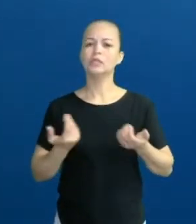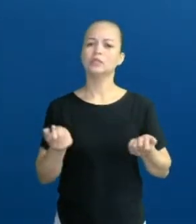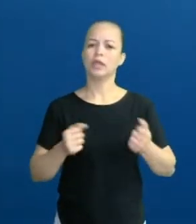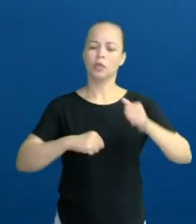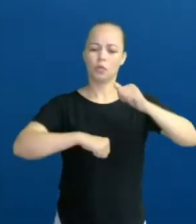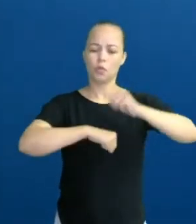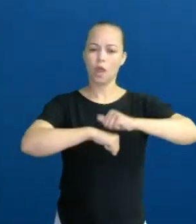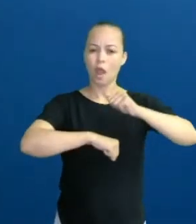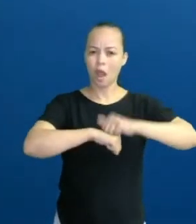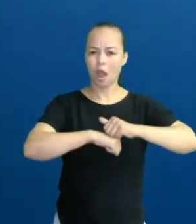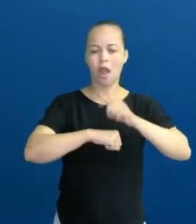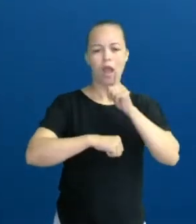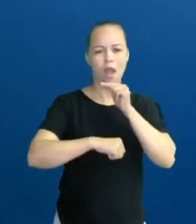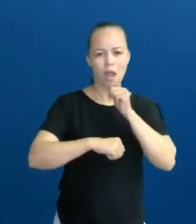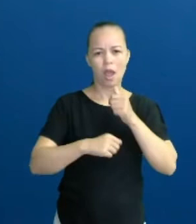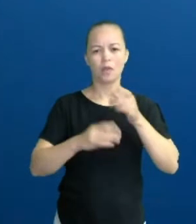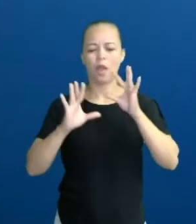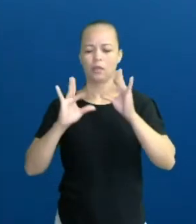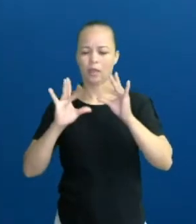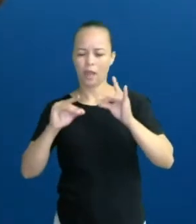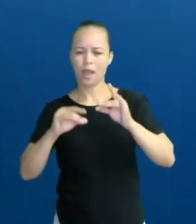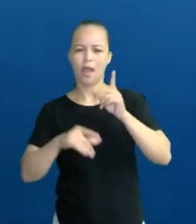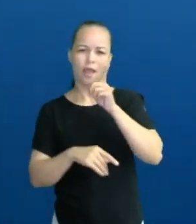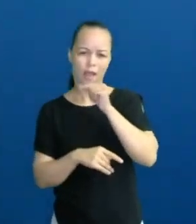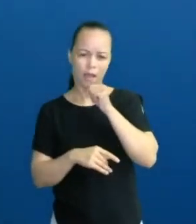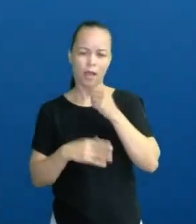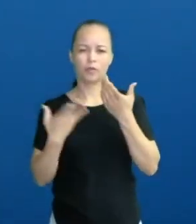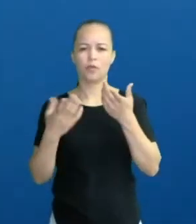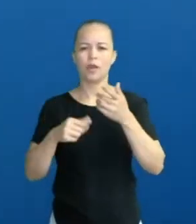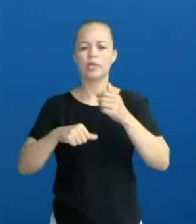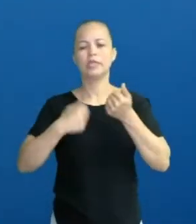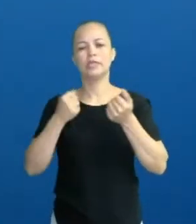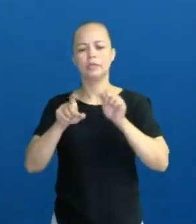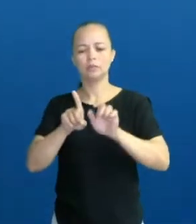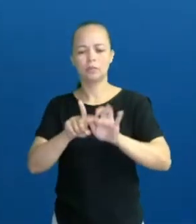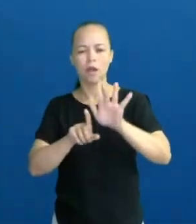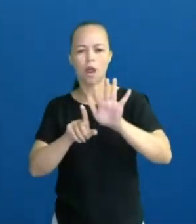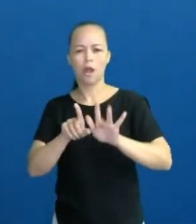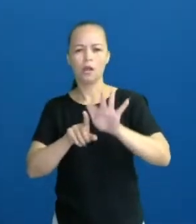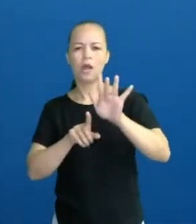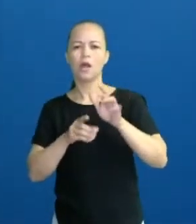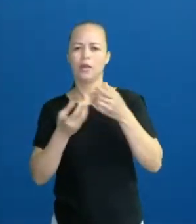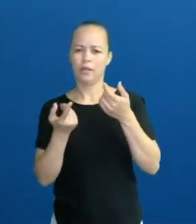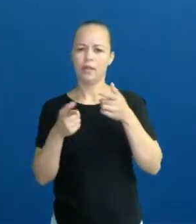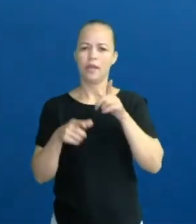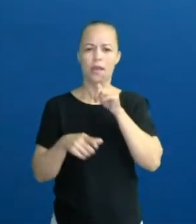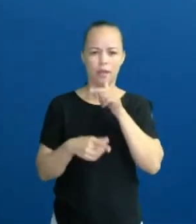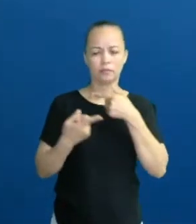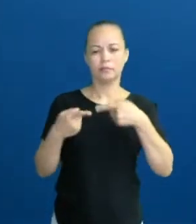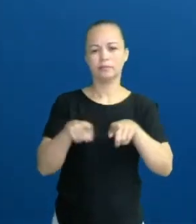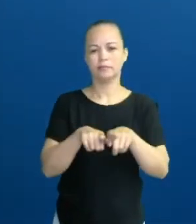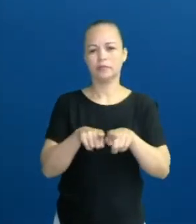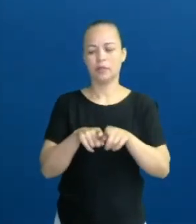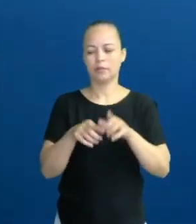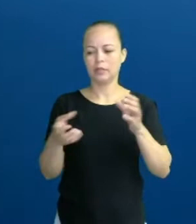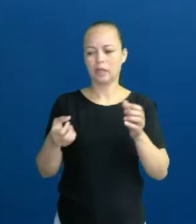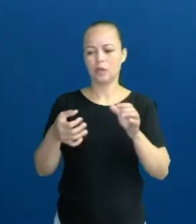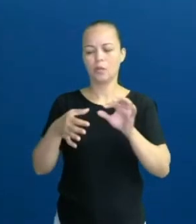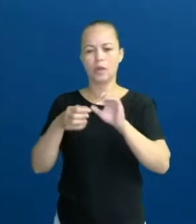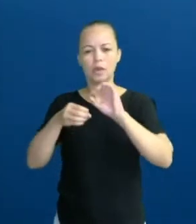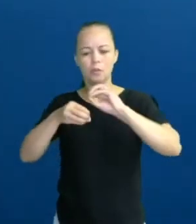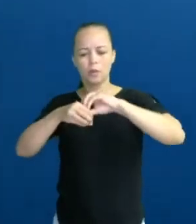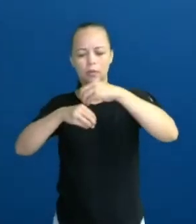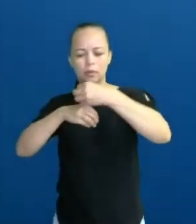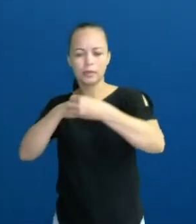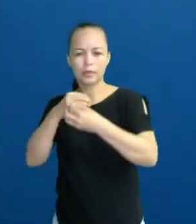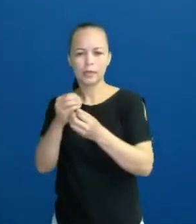eu continuo tendo água. Então essa transformação aqui, desculpa, essa quebra de ligação que foi ocorrendo aqui foi apenas uma quebra de ligação